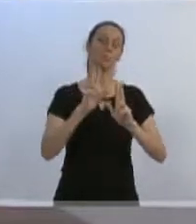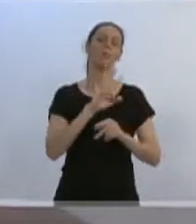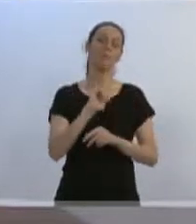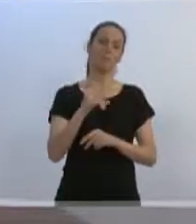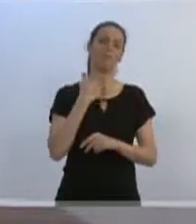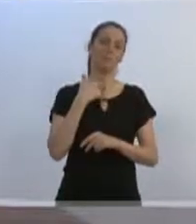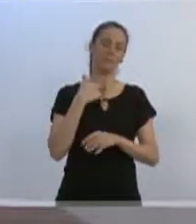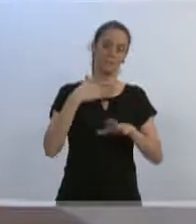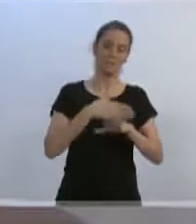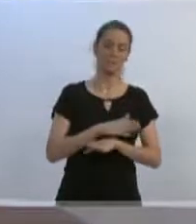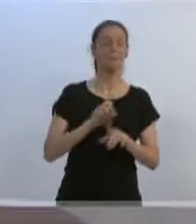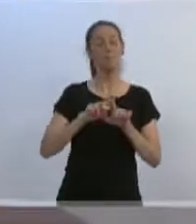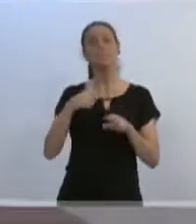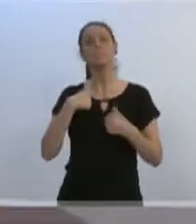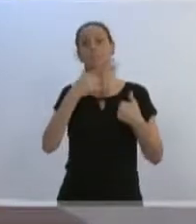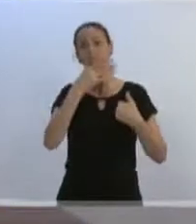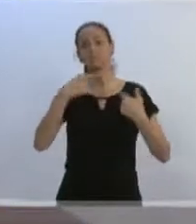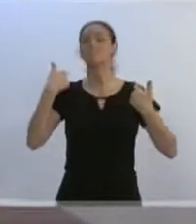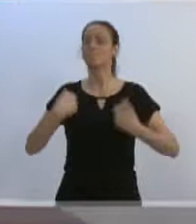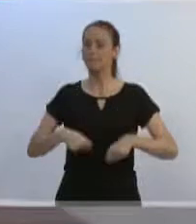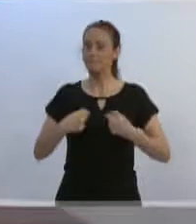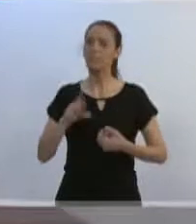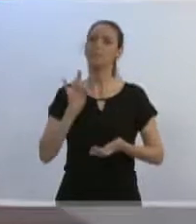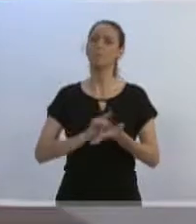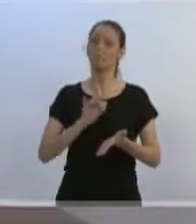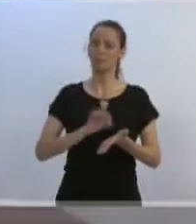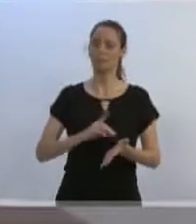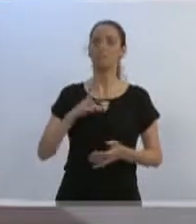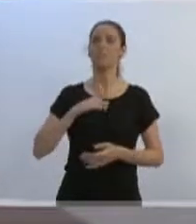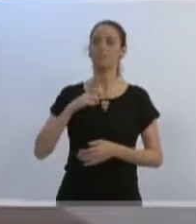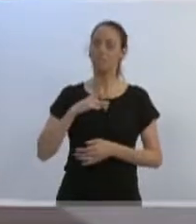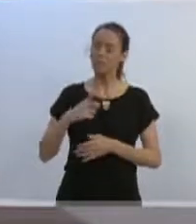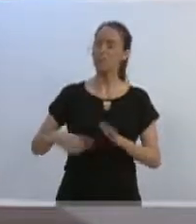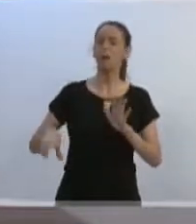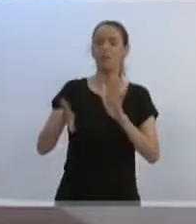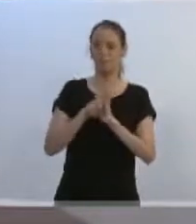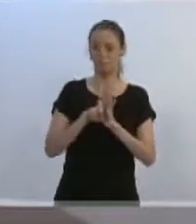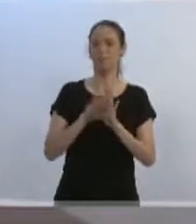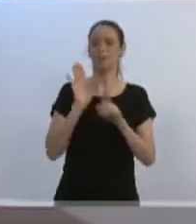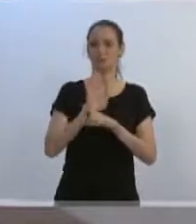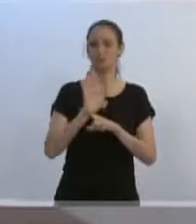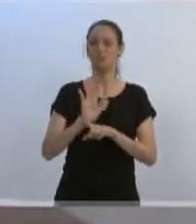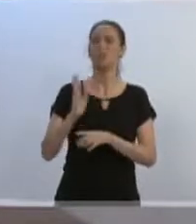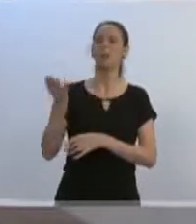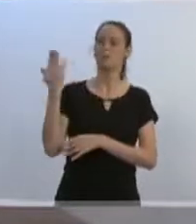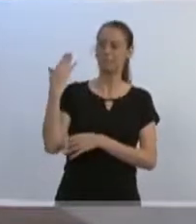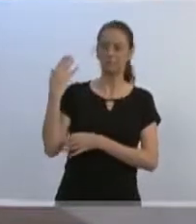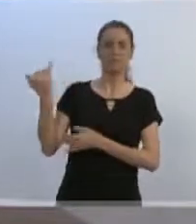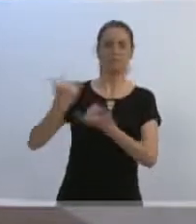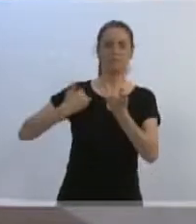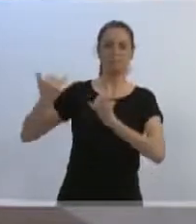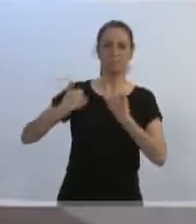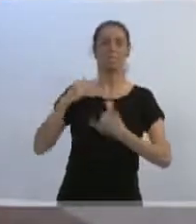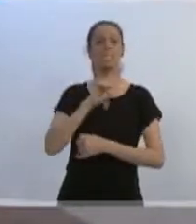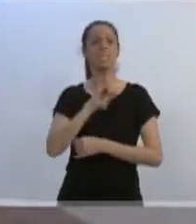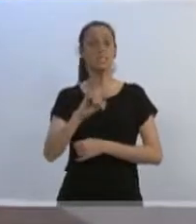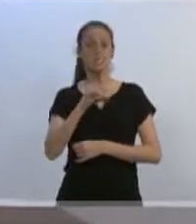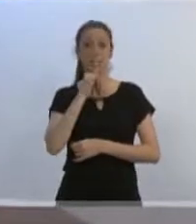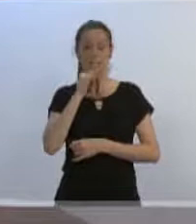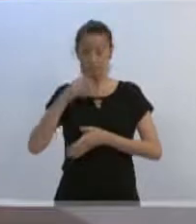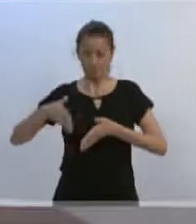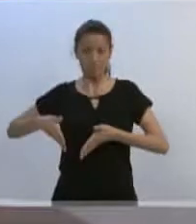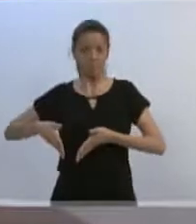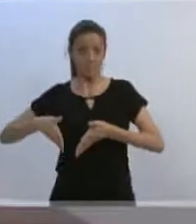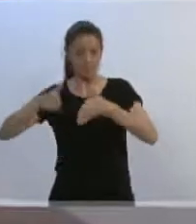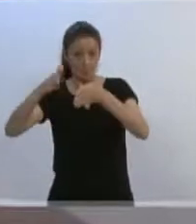acho de extrema necessidade que se tenha esse passo tem de ser dado a jamie comentário vem da alma hamas se botava o táxi também